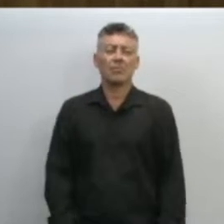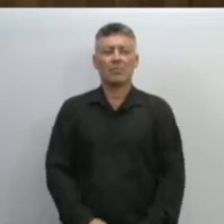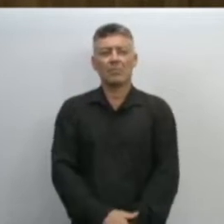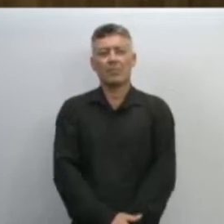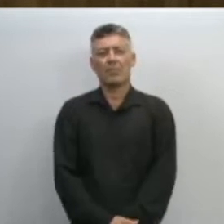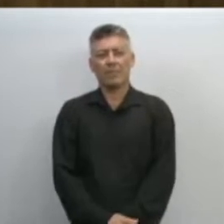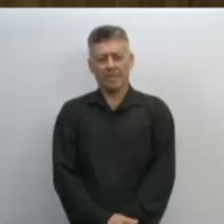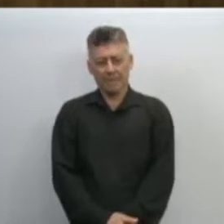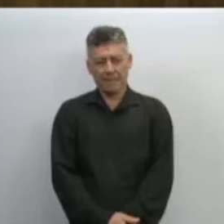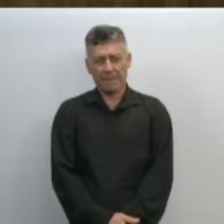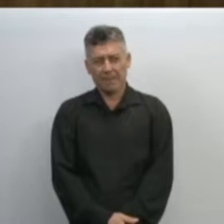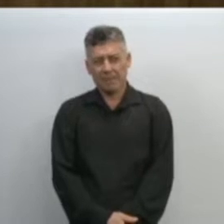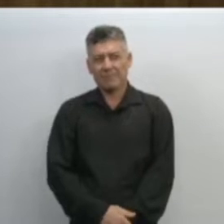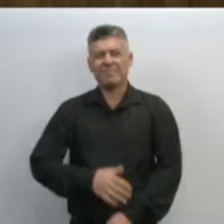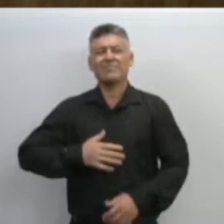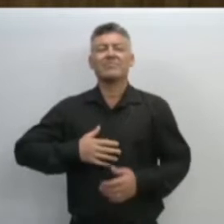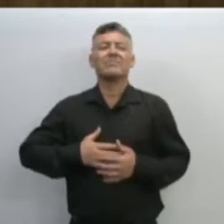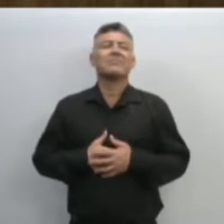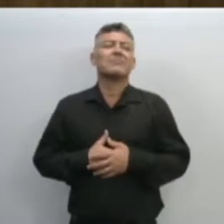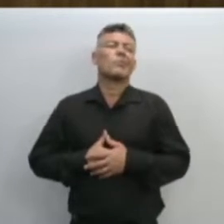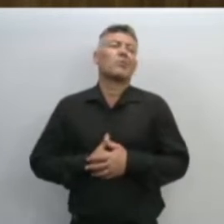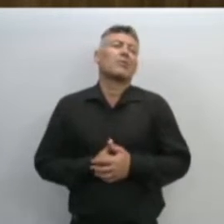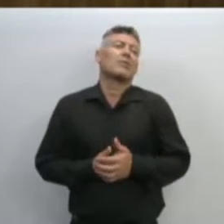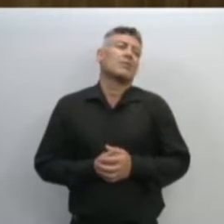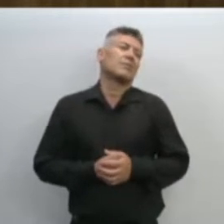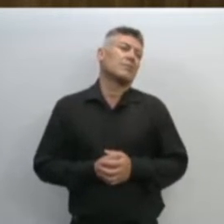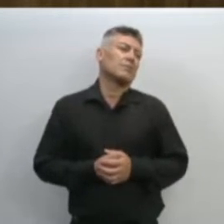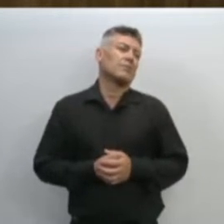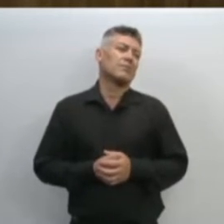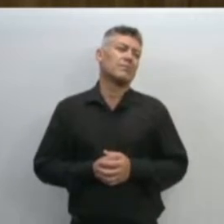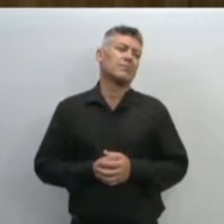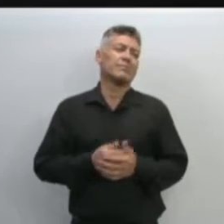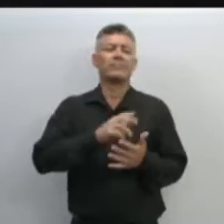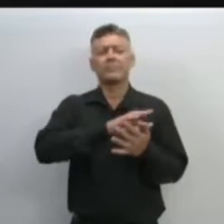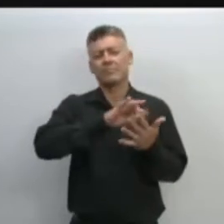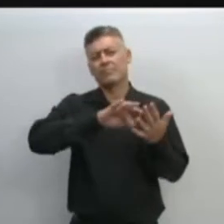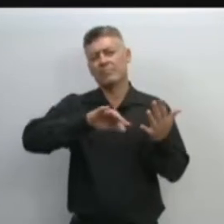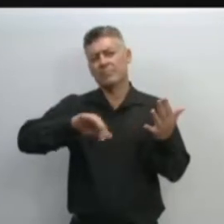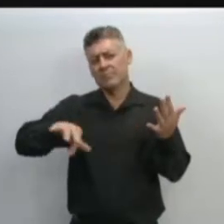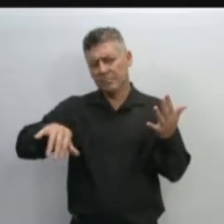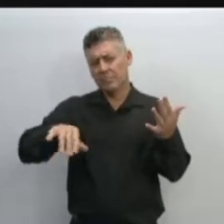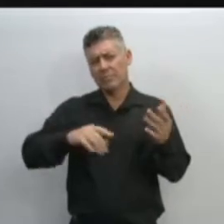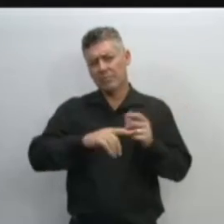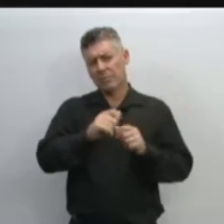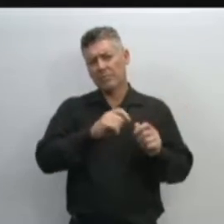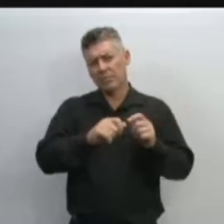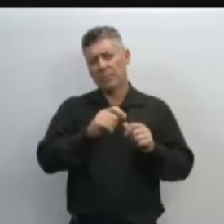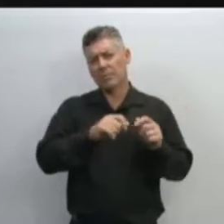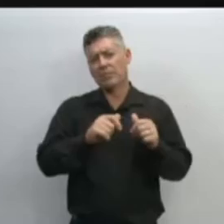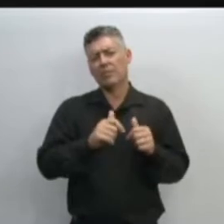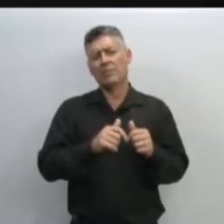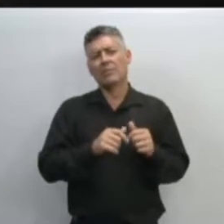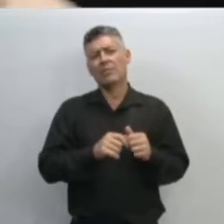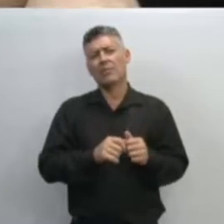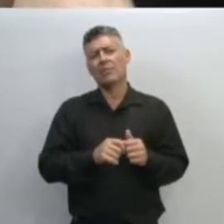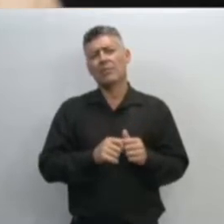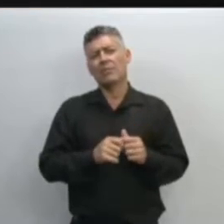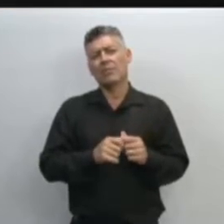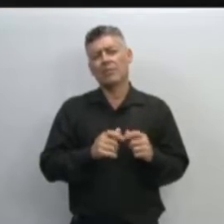fala, que inclusive diversos comerciantes, não só